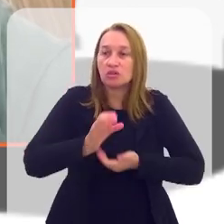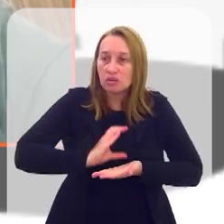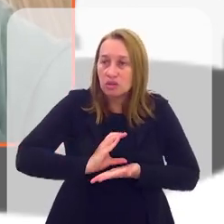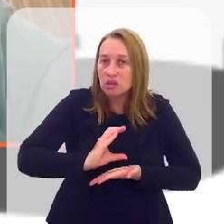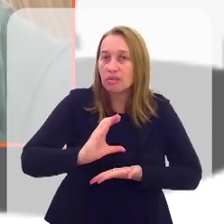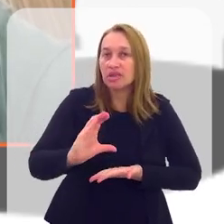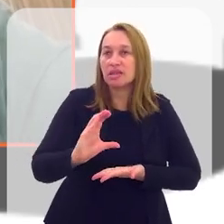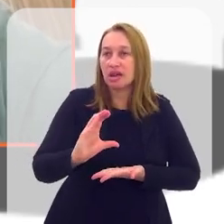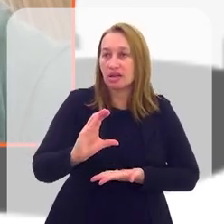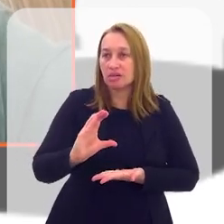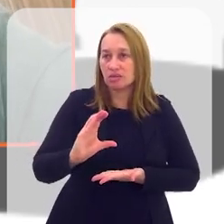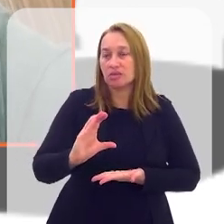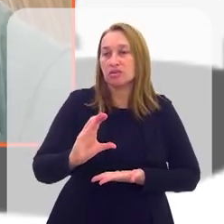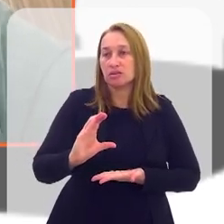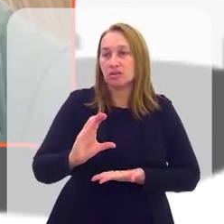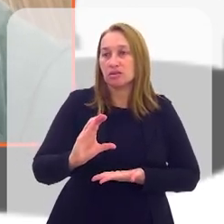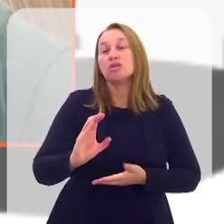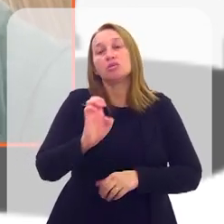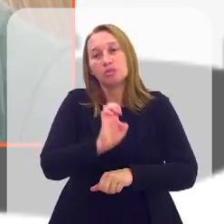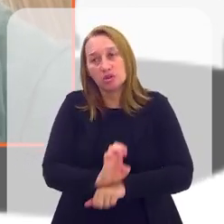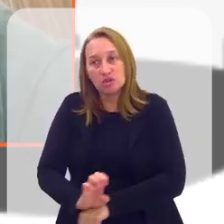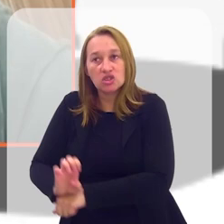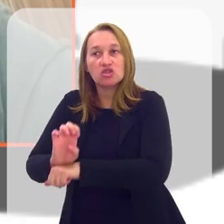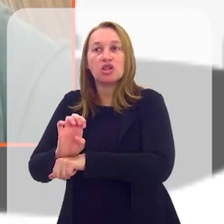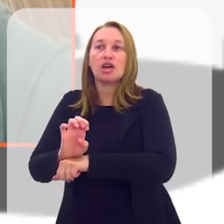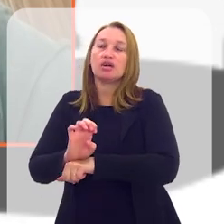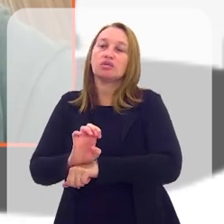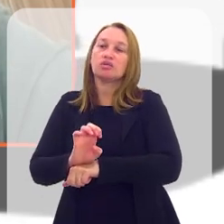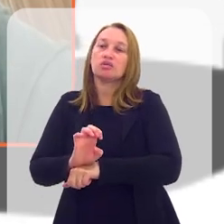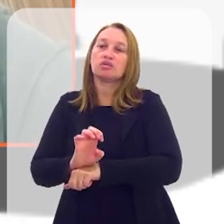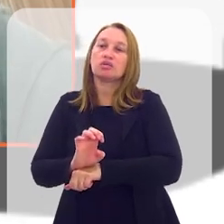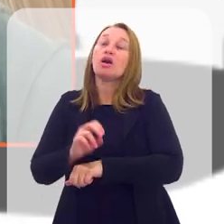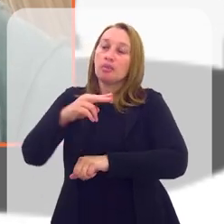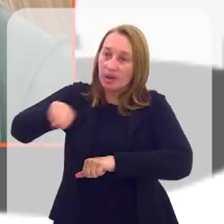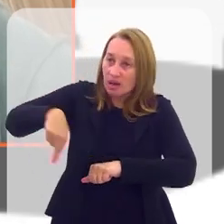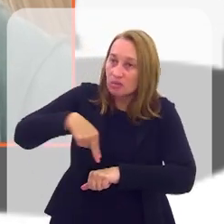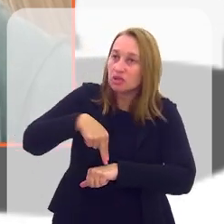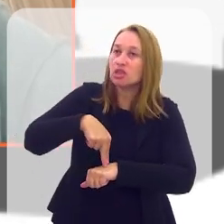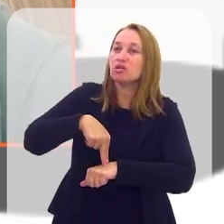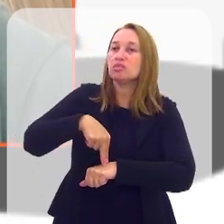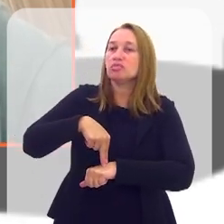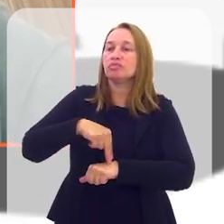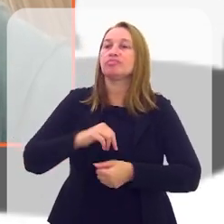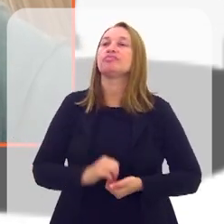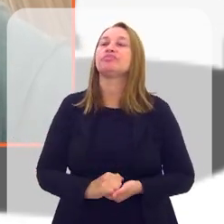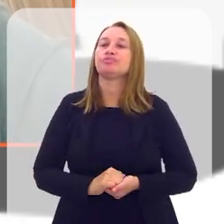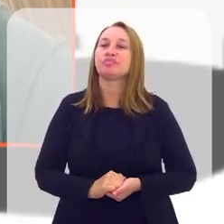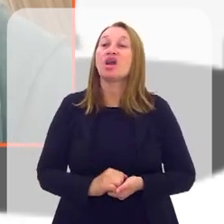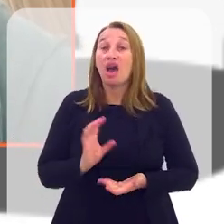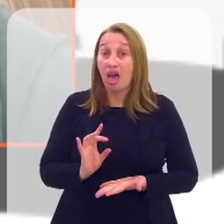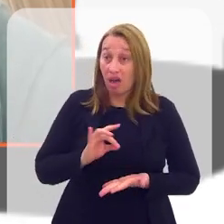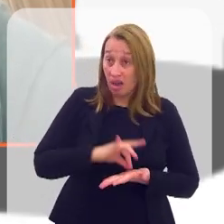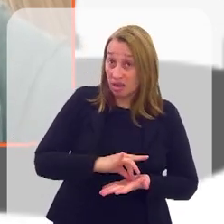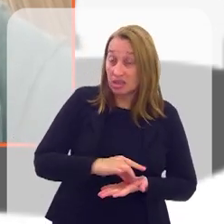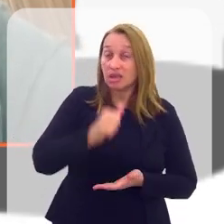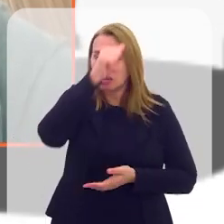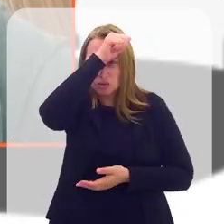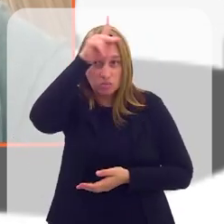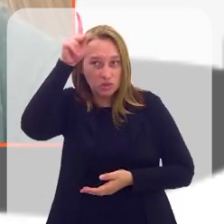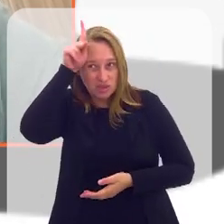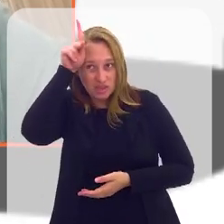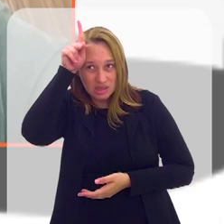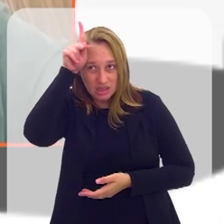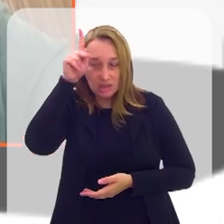dos recursos orçamentários detidos pelos estados, pela União, sobretudo, né? Porque a